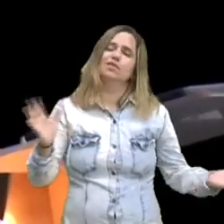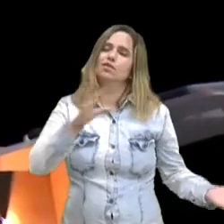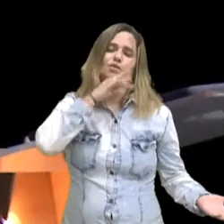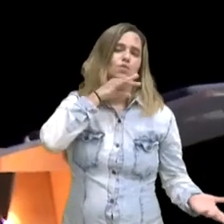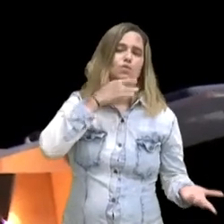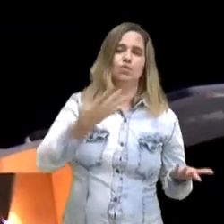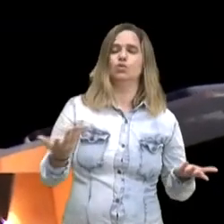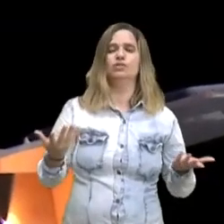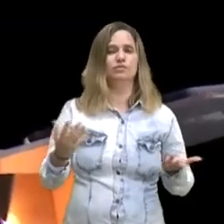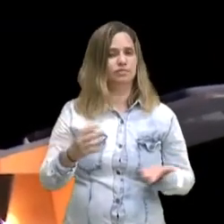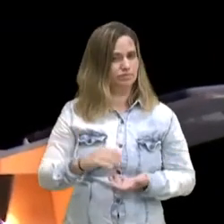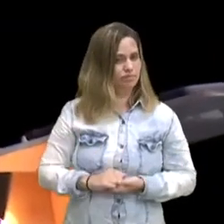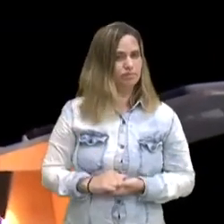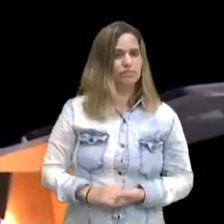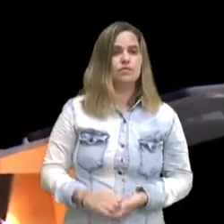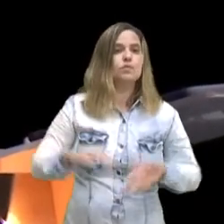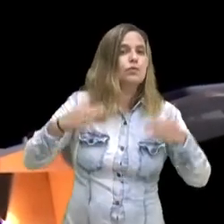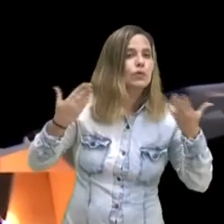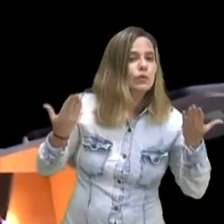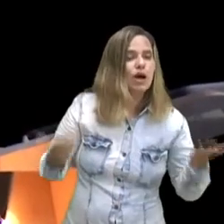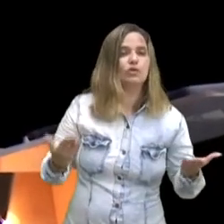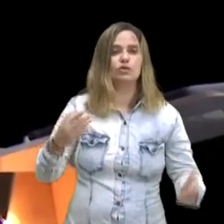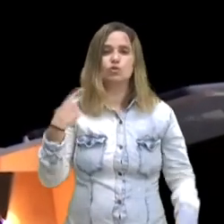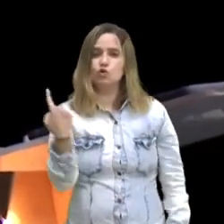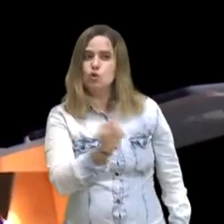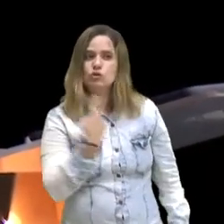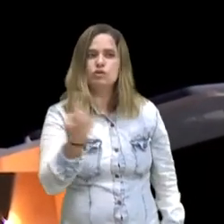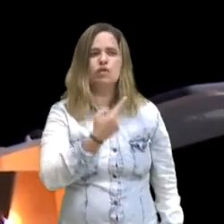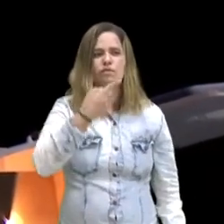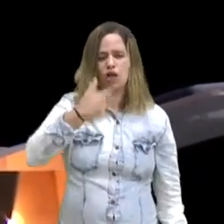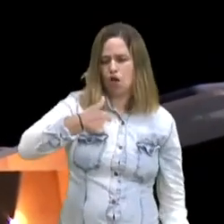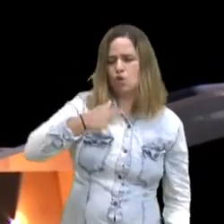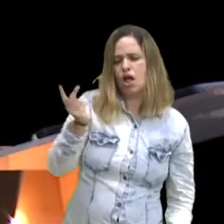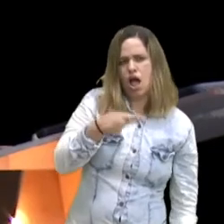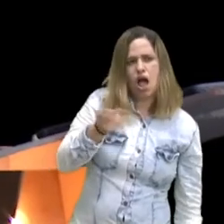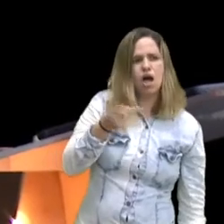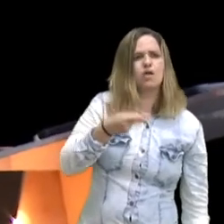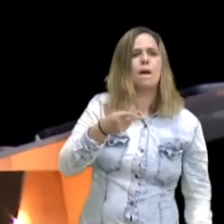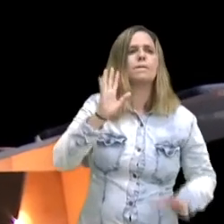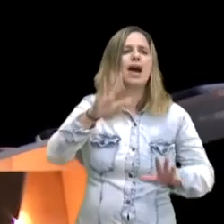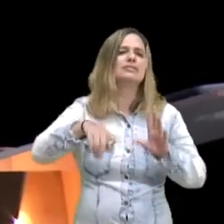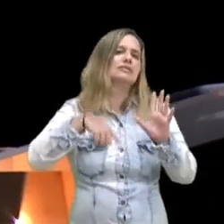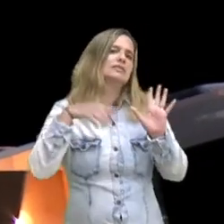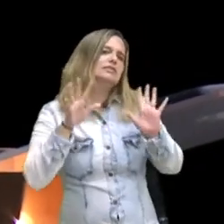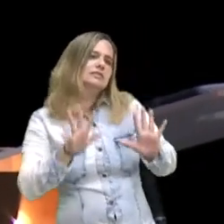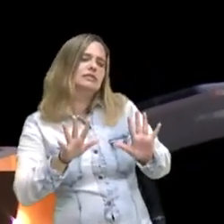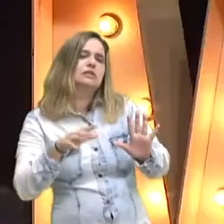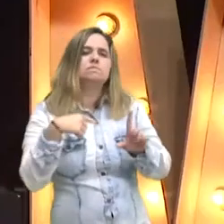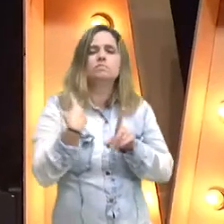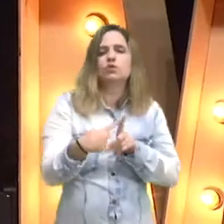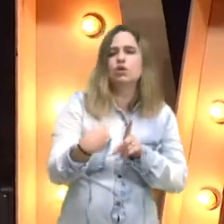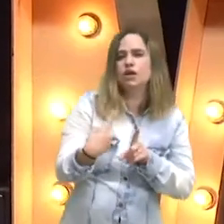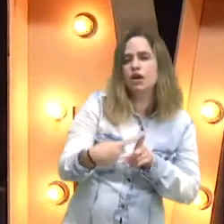gente decide legalizar um fracasso, porque a gente está no orgulho de não querer admitir que